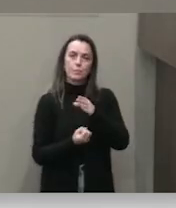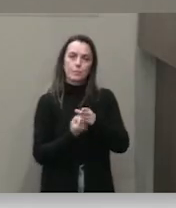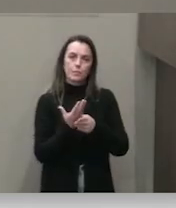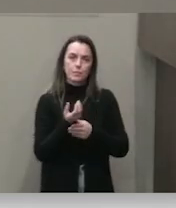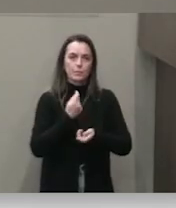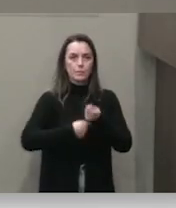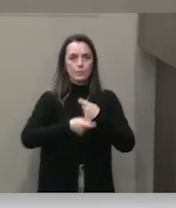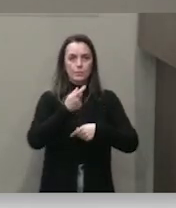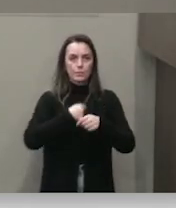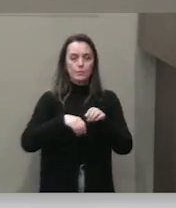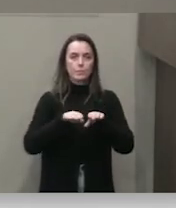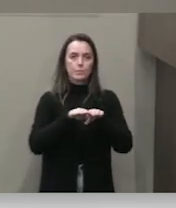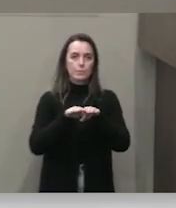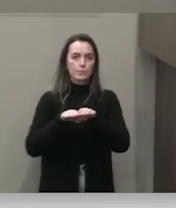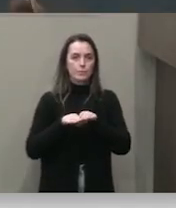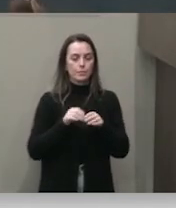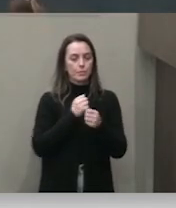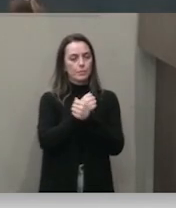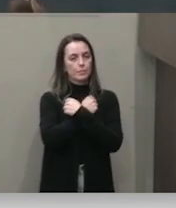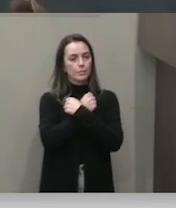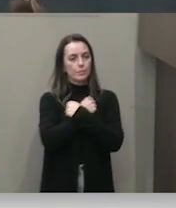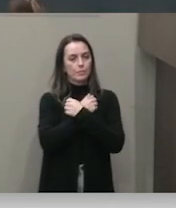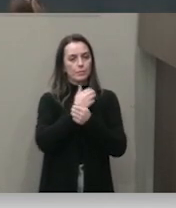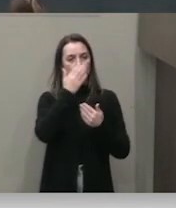arranjo em harmonia. Forte abraço, muito obrigado.